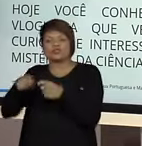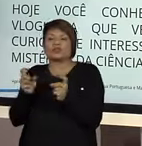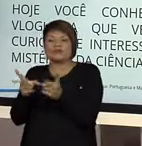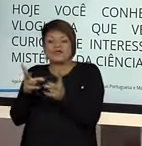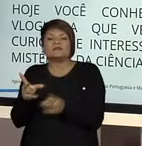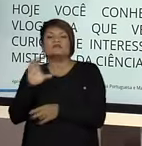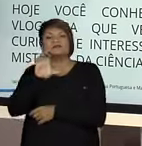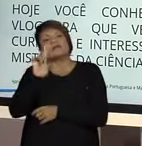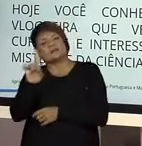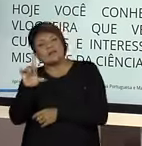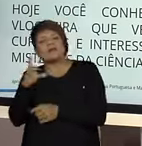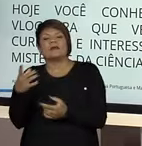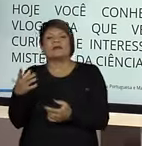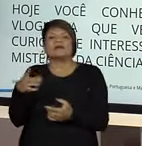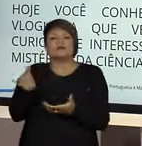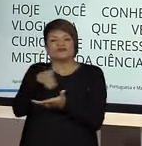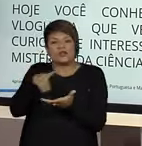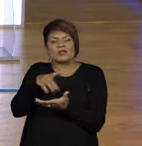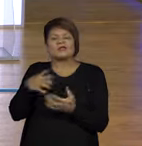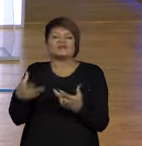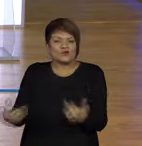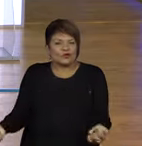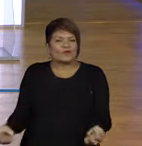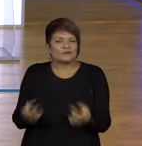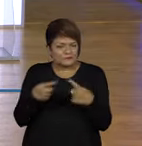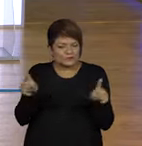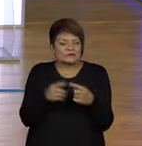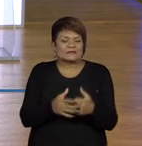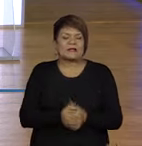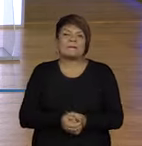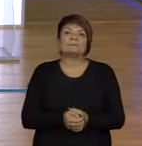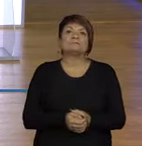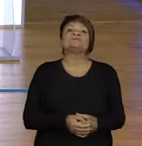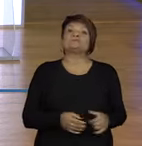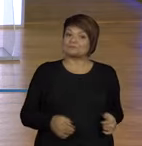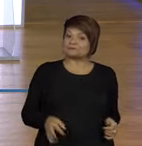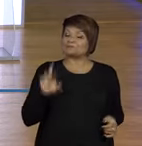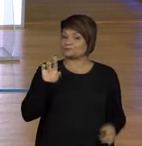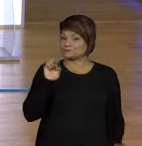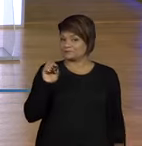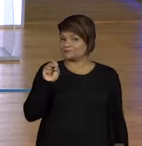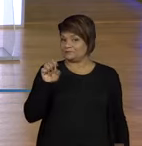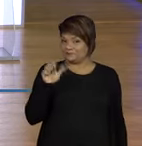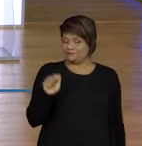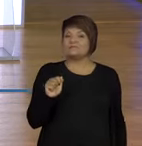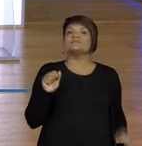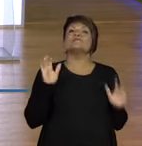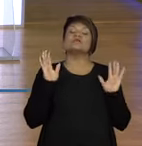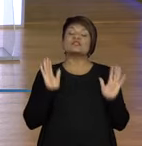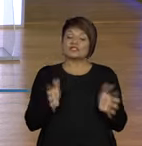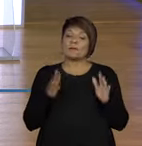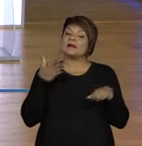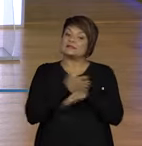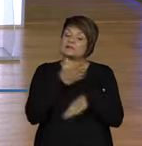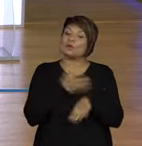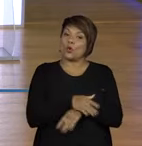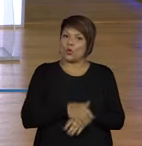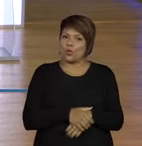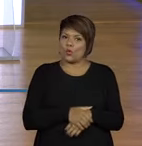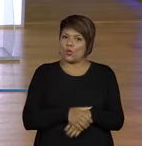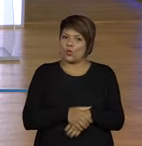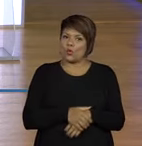CDs, discos, né? Música. A professora Rosa está falando que já participou de uma entrevista que chama Quem é Você? E as